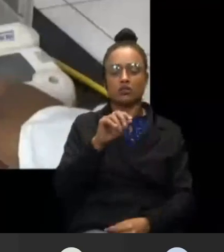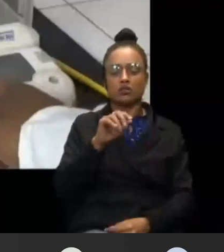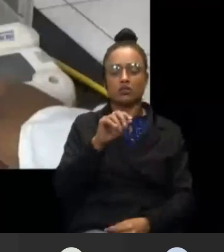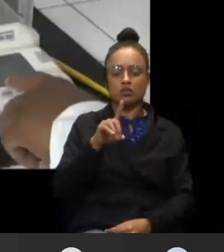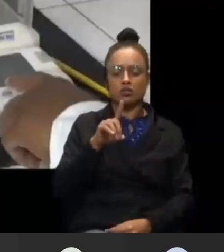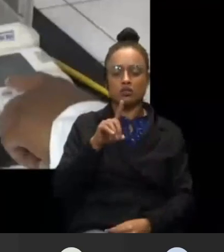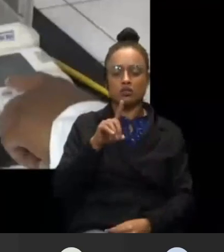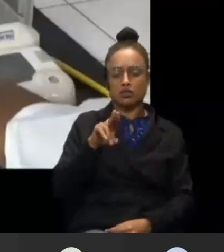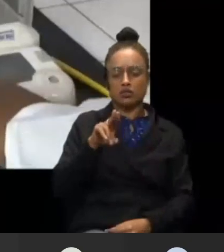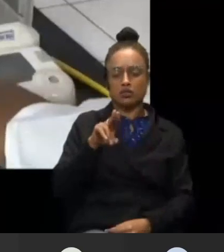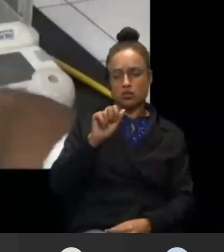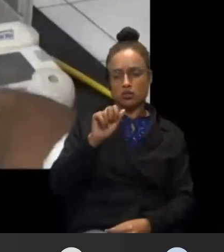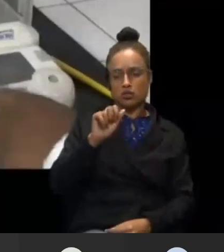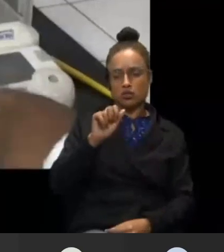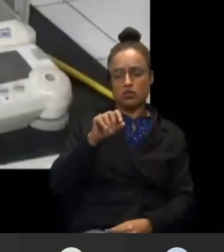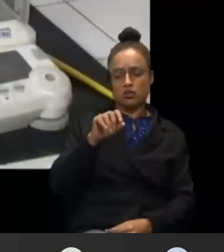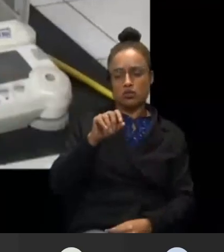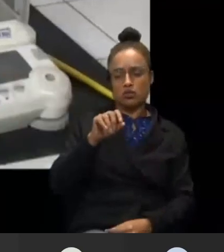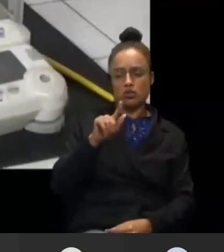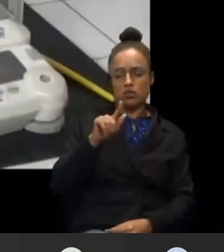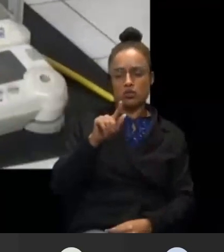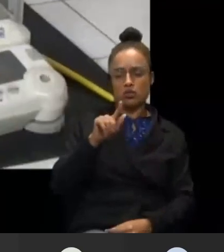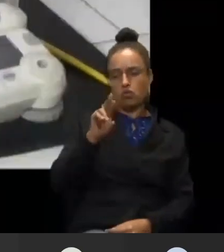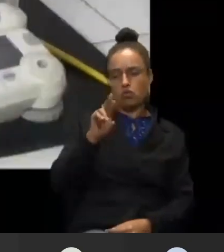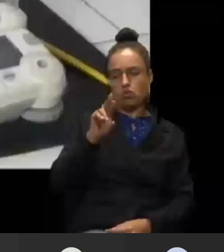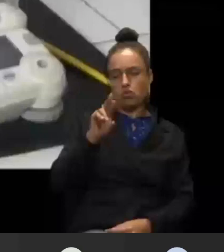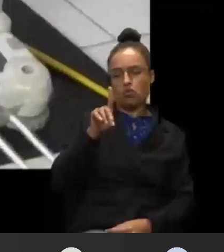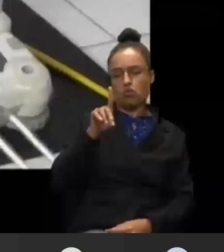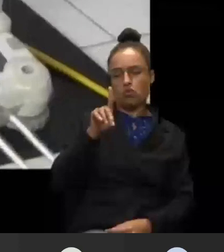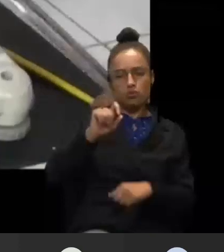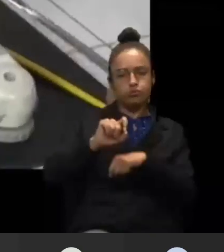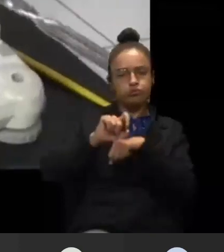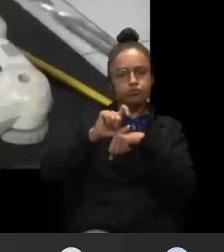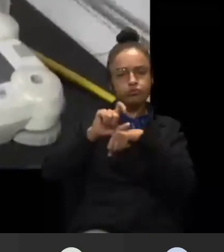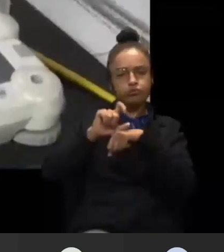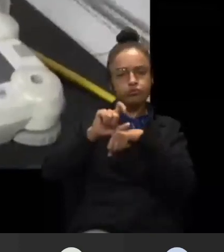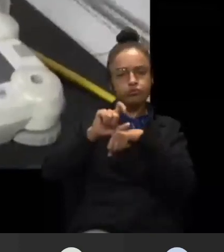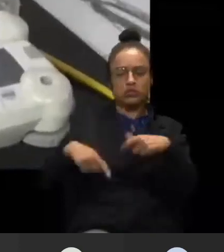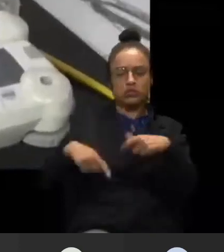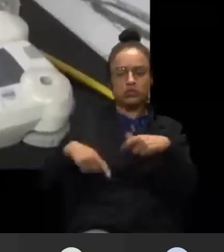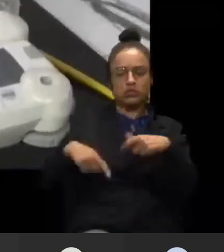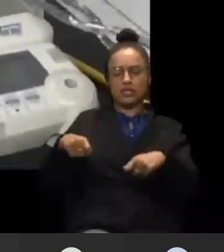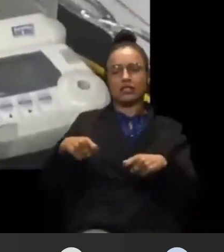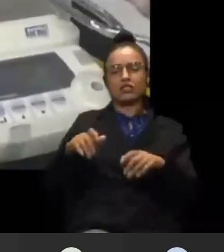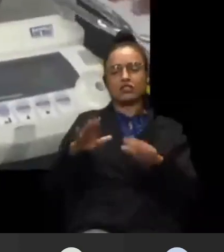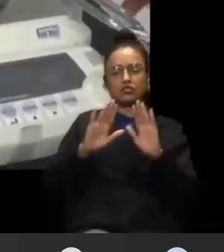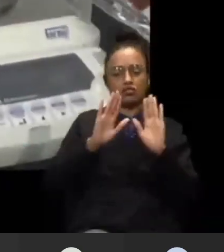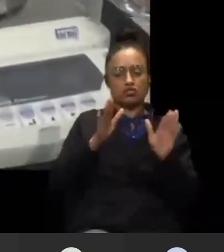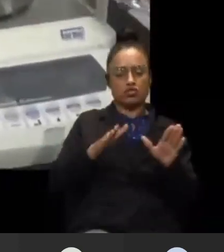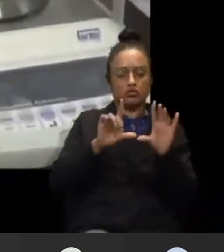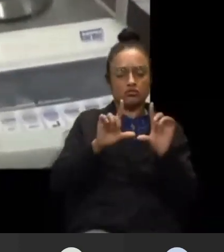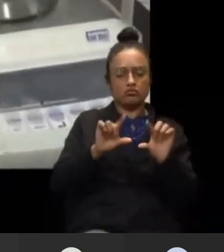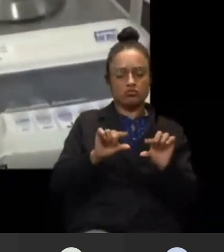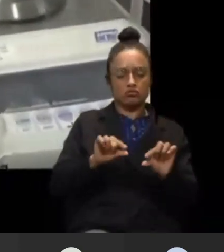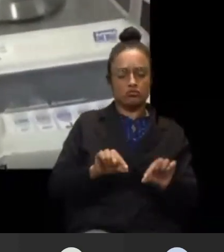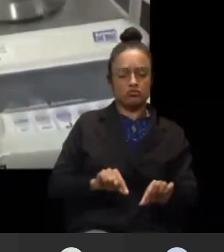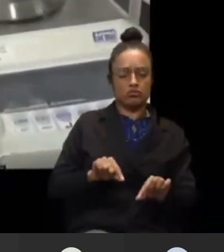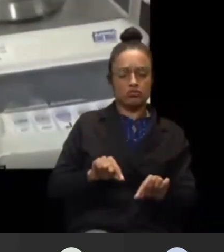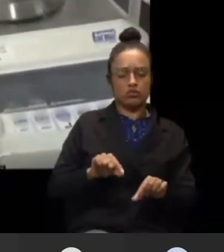pode pesar um utensílio quente, precisa esfriar. Depois de esfriado,